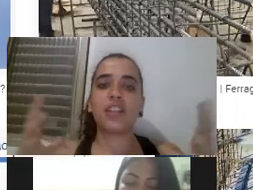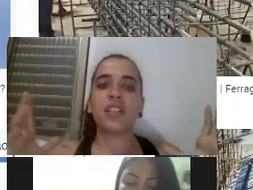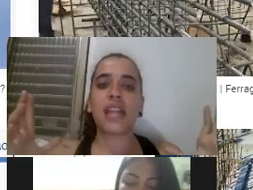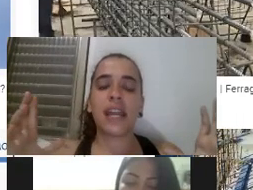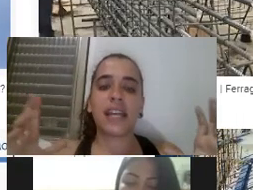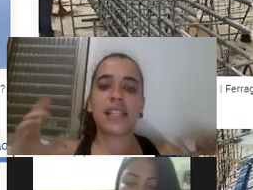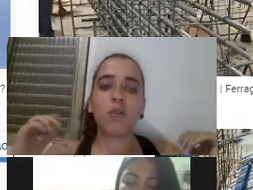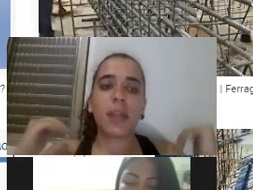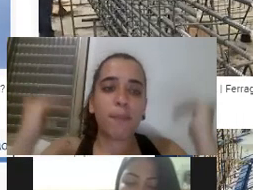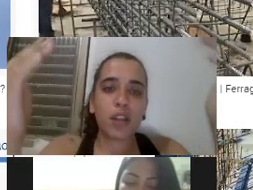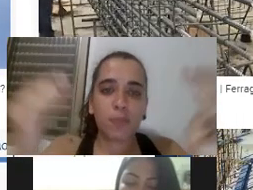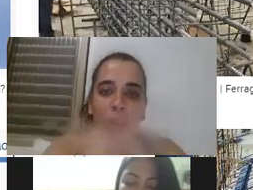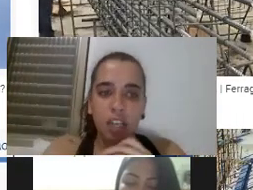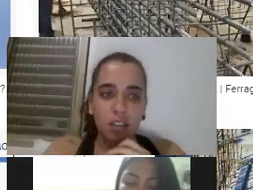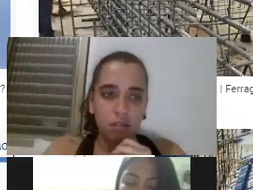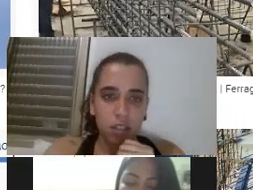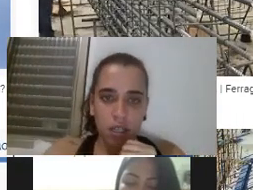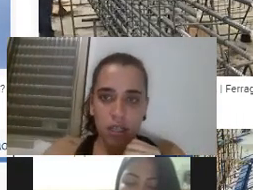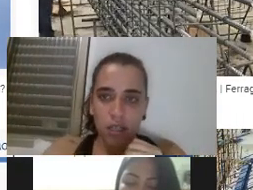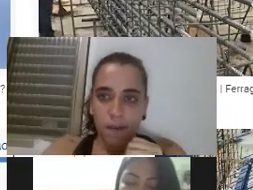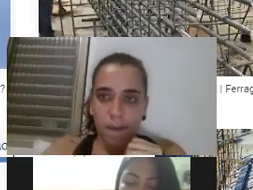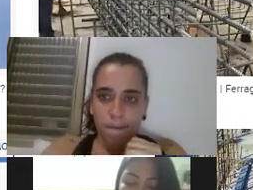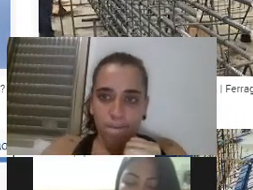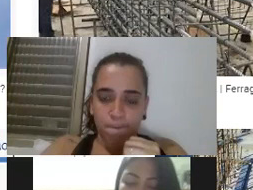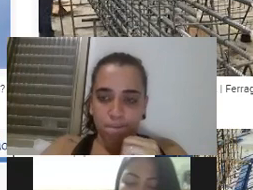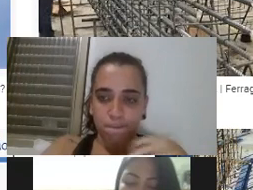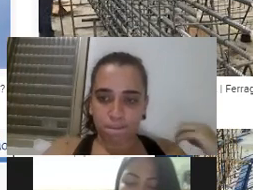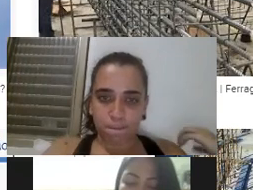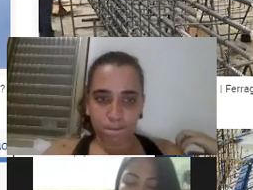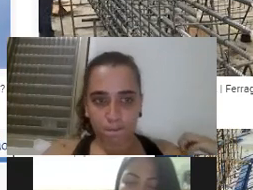Para a gente interessa é o depois do projeto.